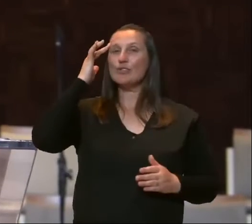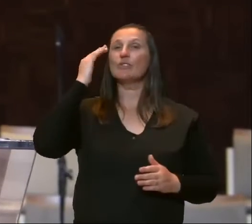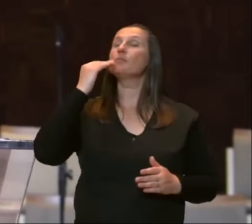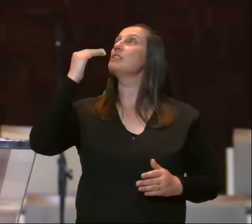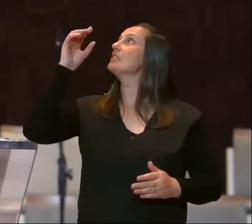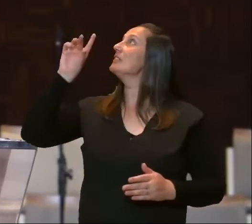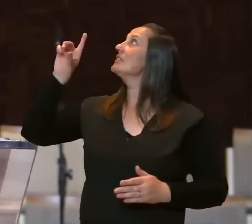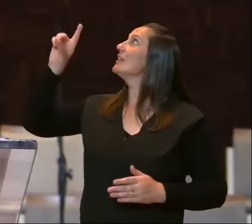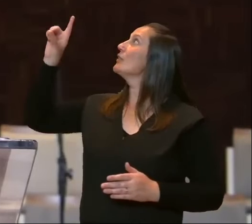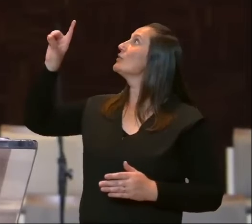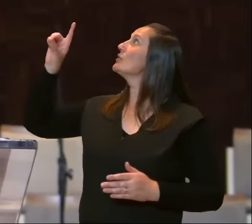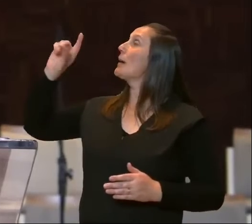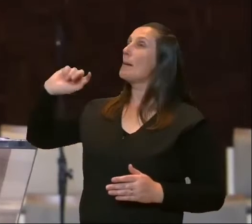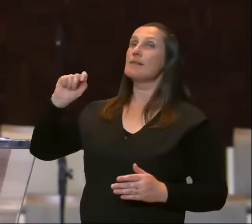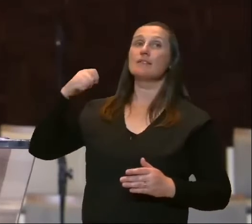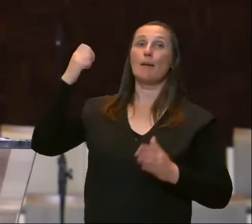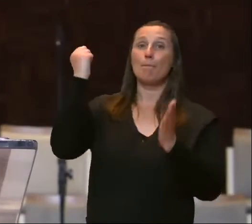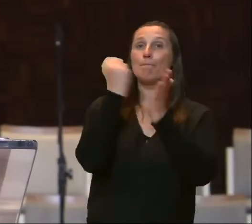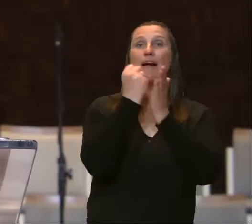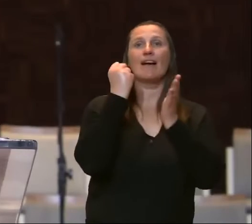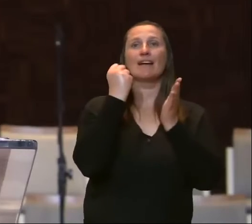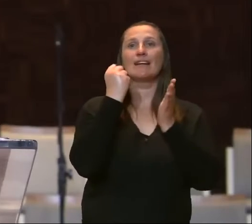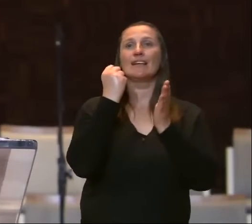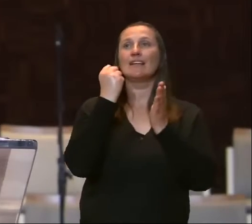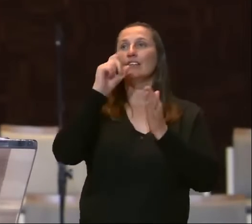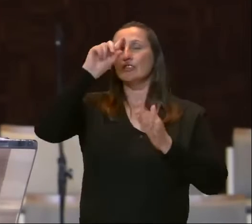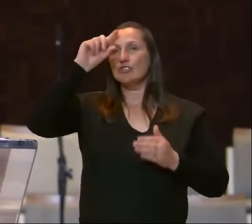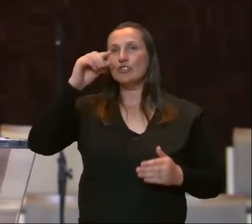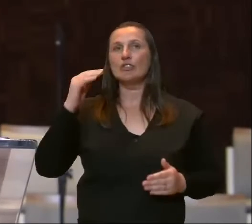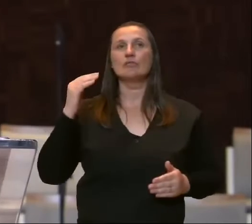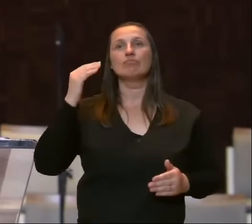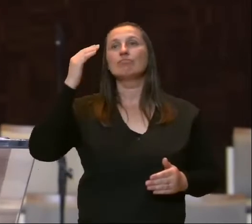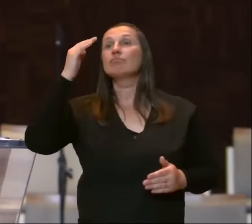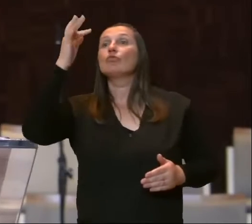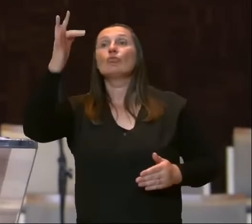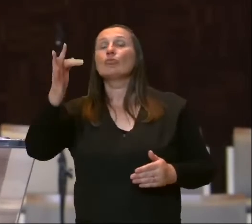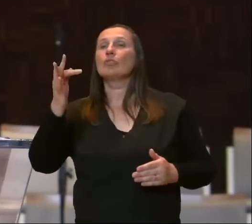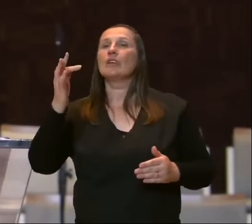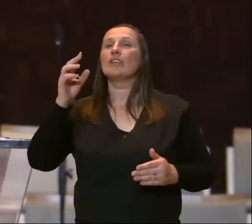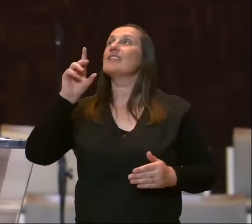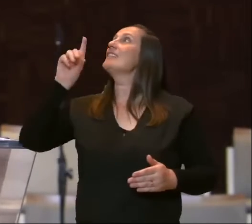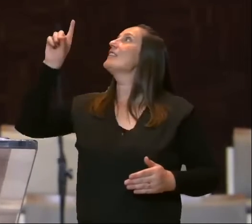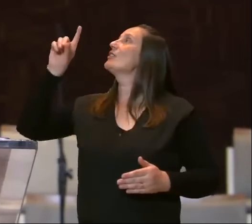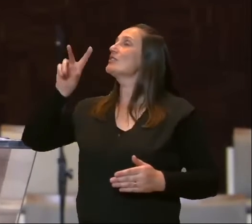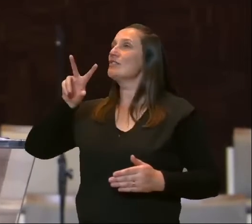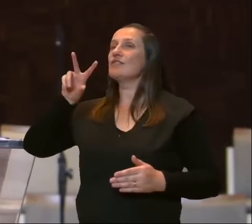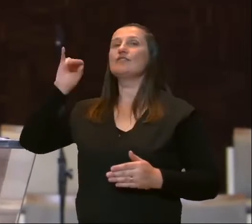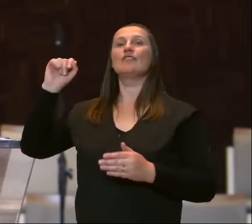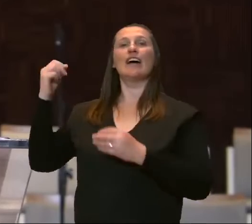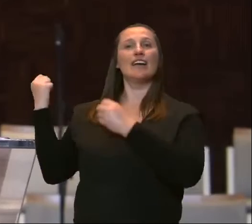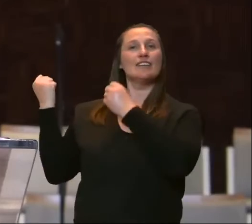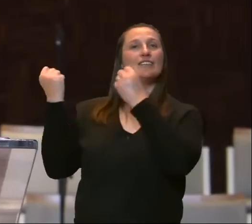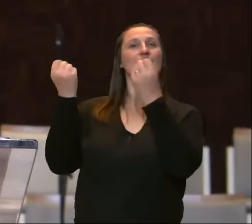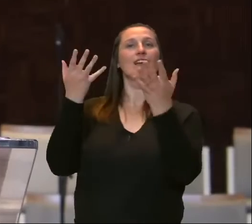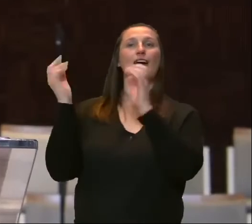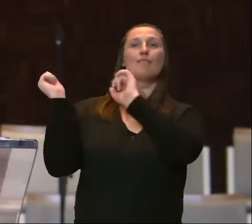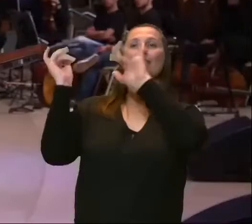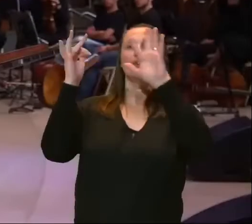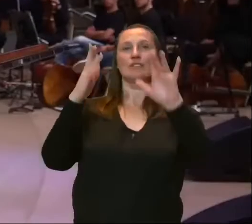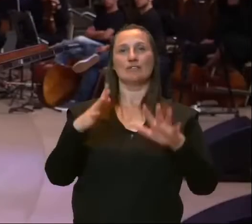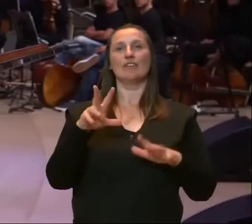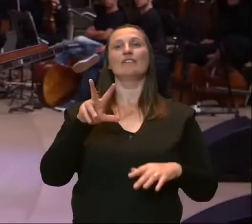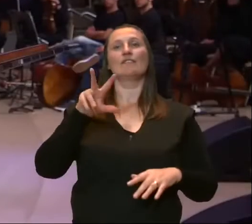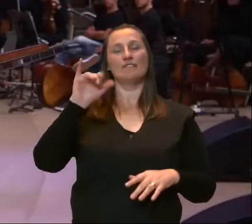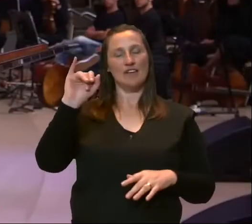sinais para Deus nos próximos dias, e Ele vai confirmar o que é dele, não haverá